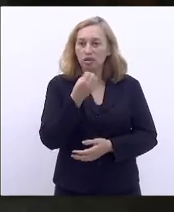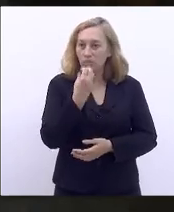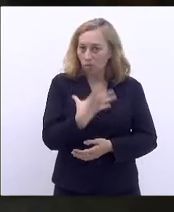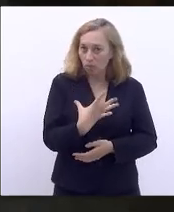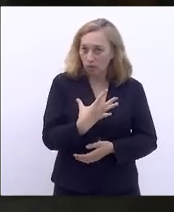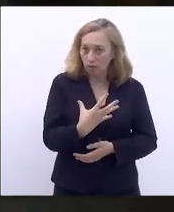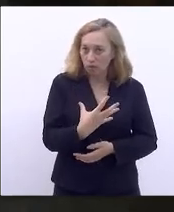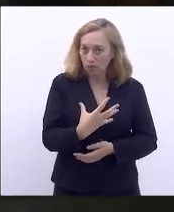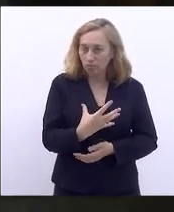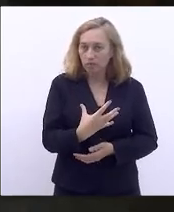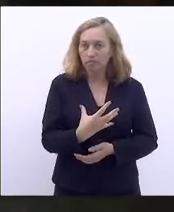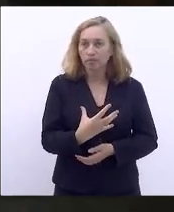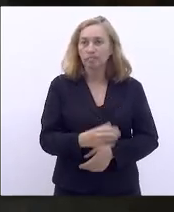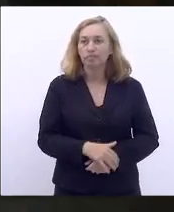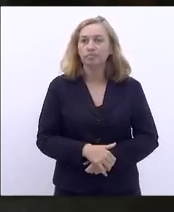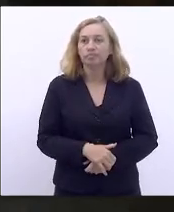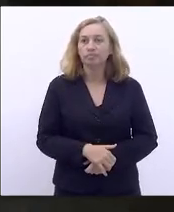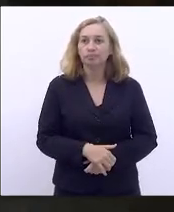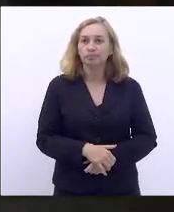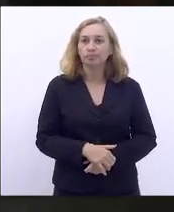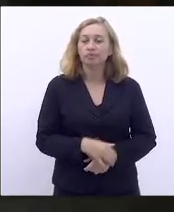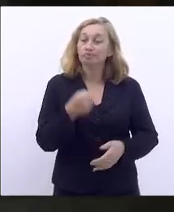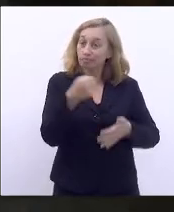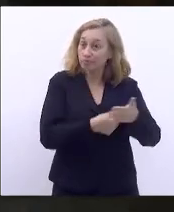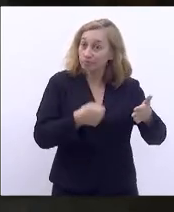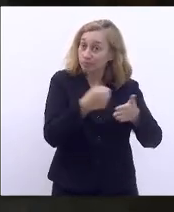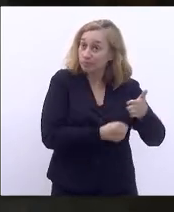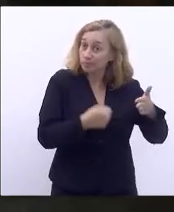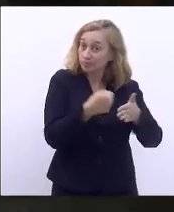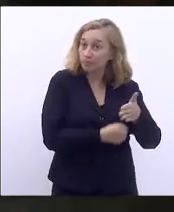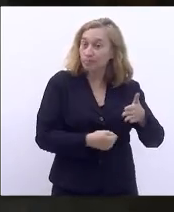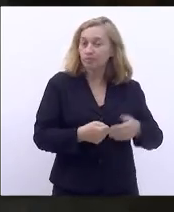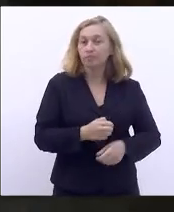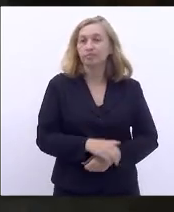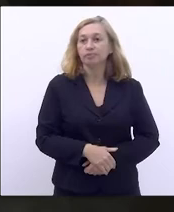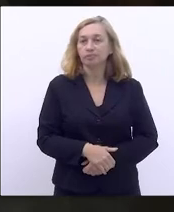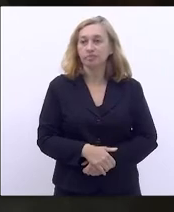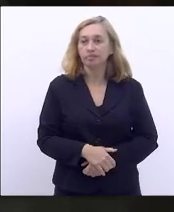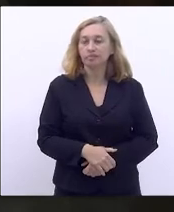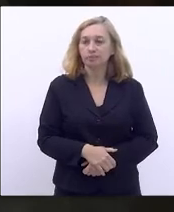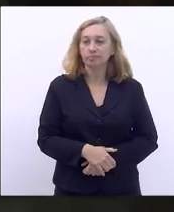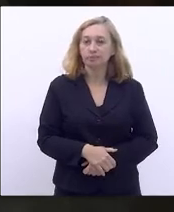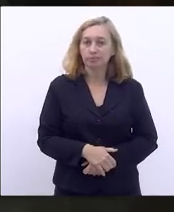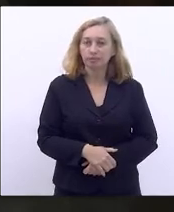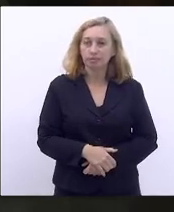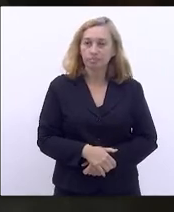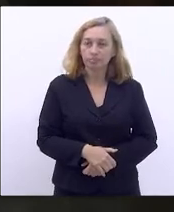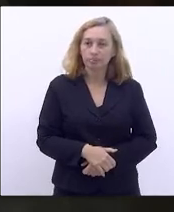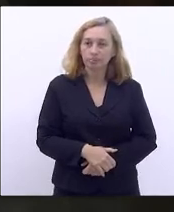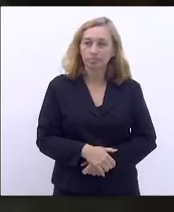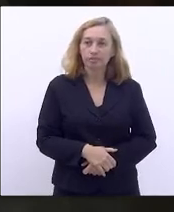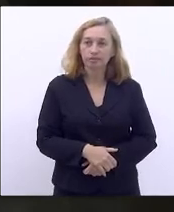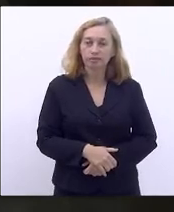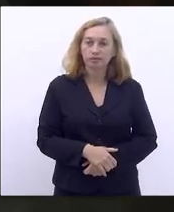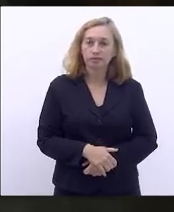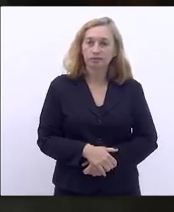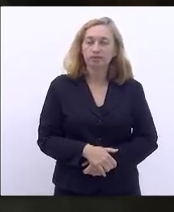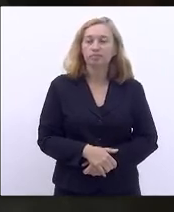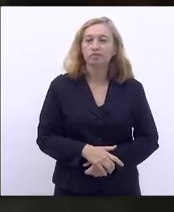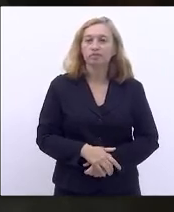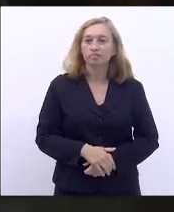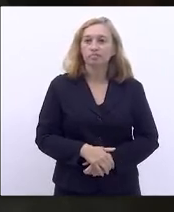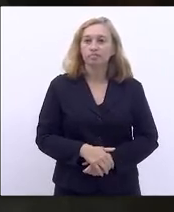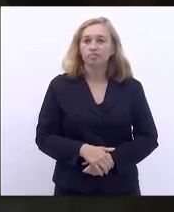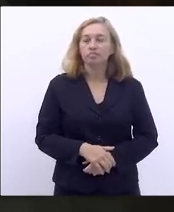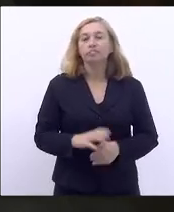positivos em favor de sua luta e de sua trajetória com uma liminar já expedida